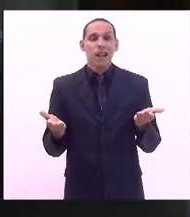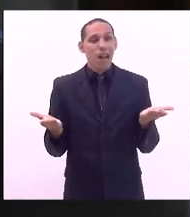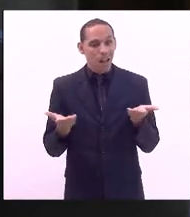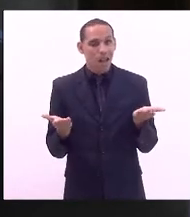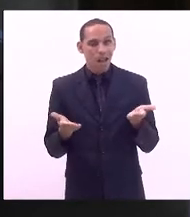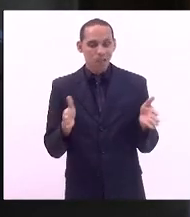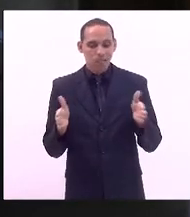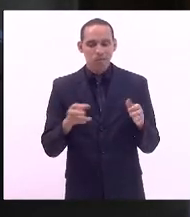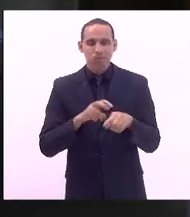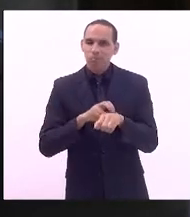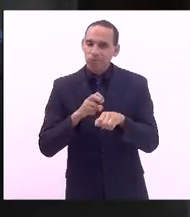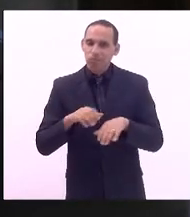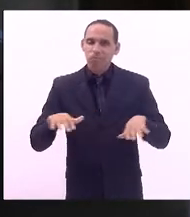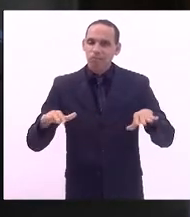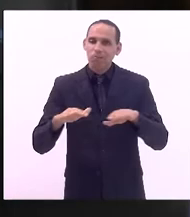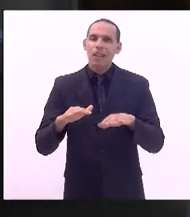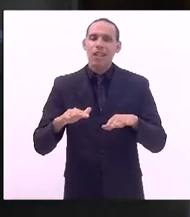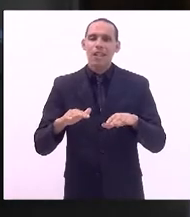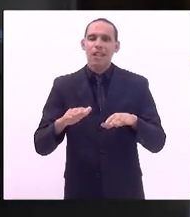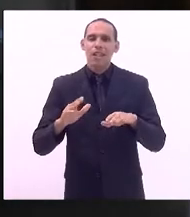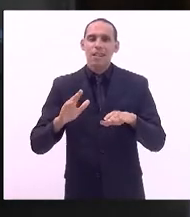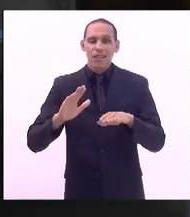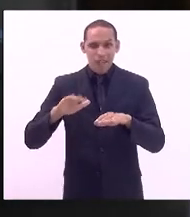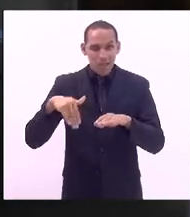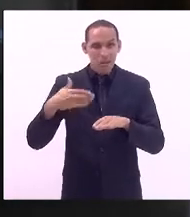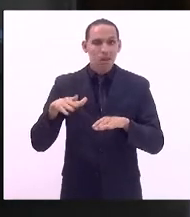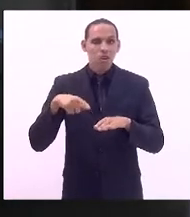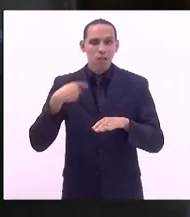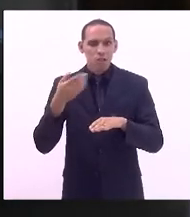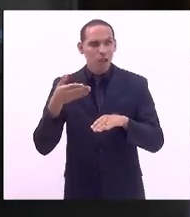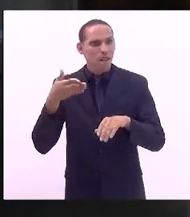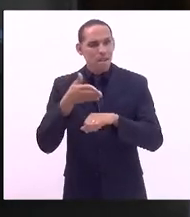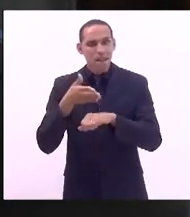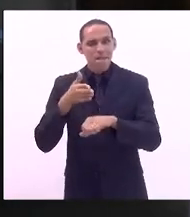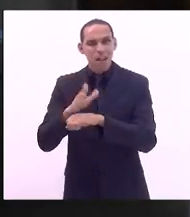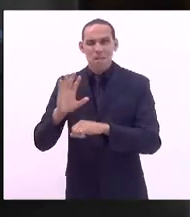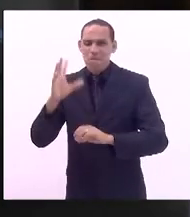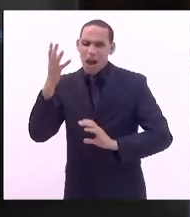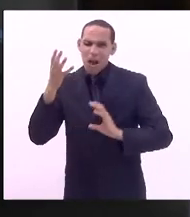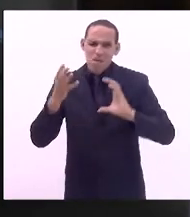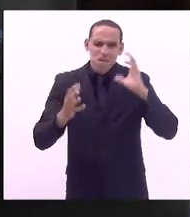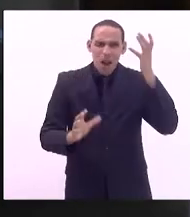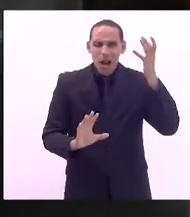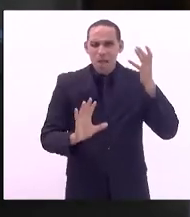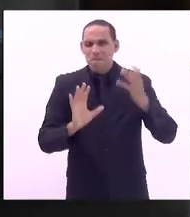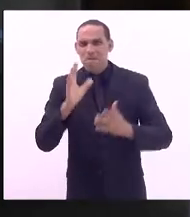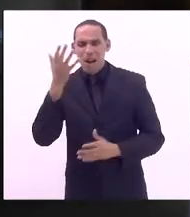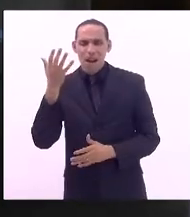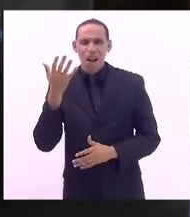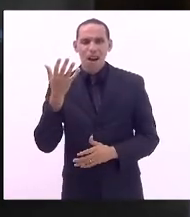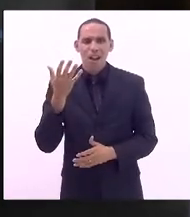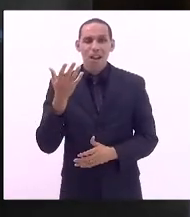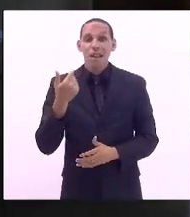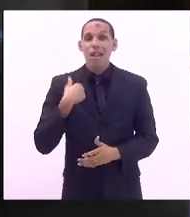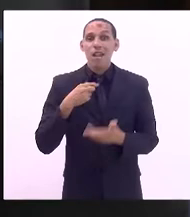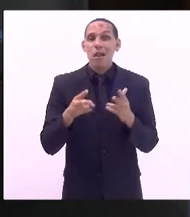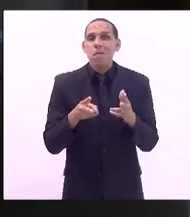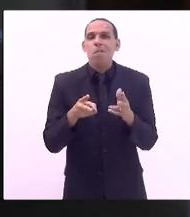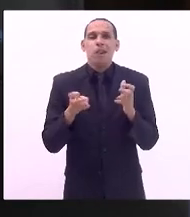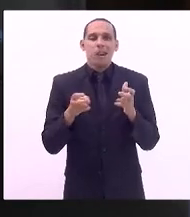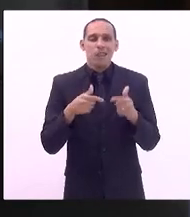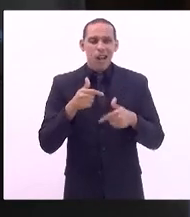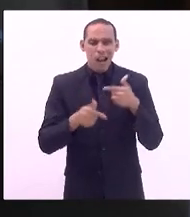pandemia logo após das passamos por vários desastres naturais e eu pude ver o